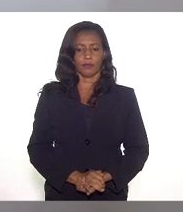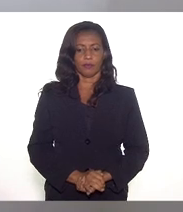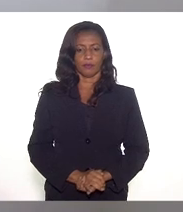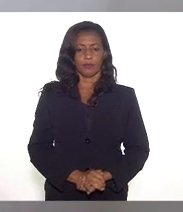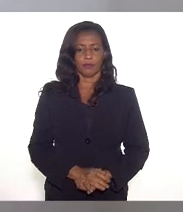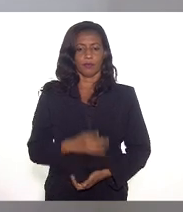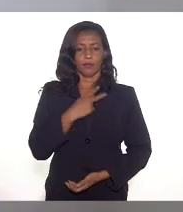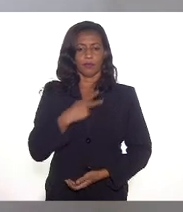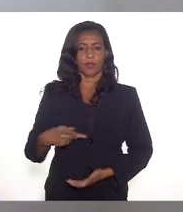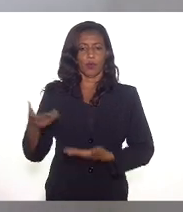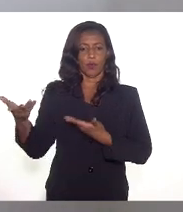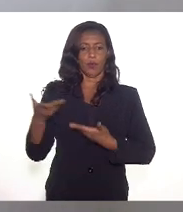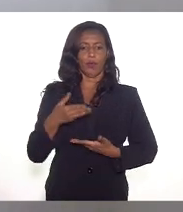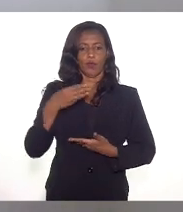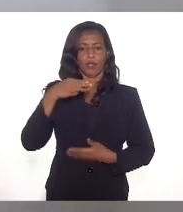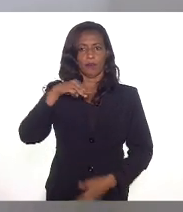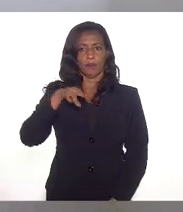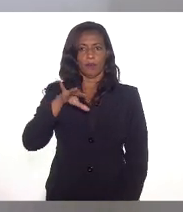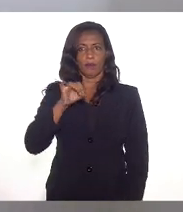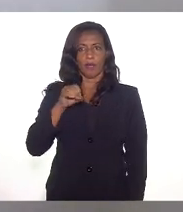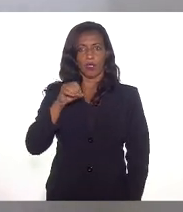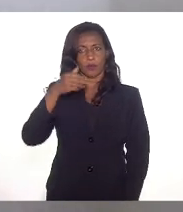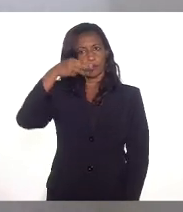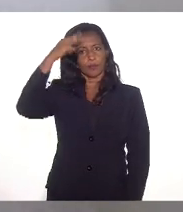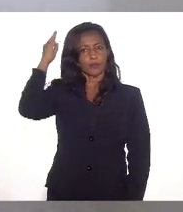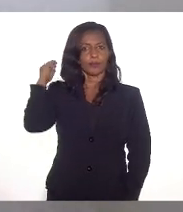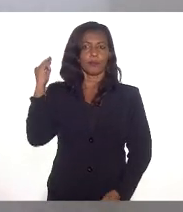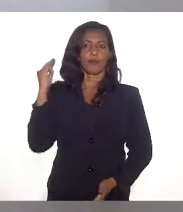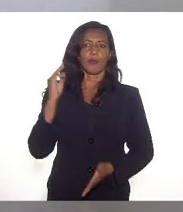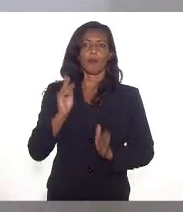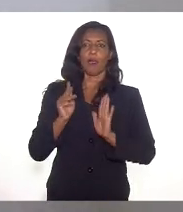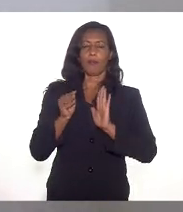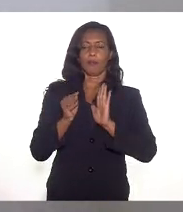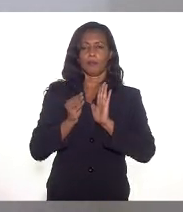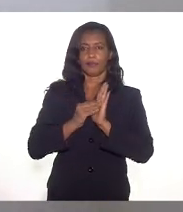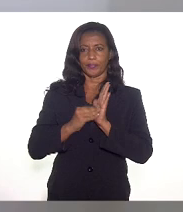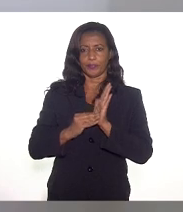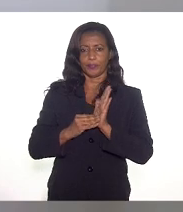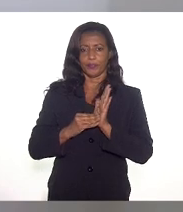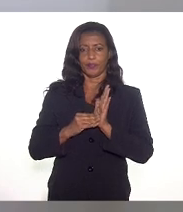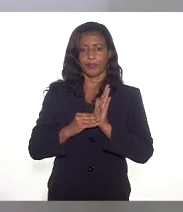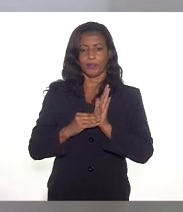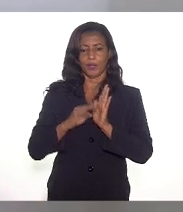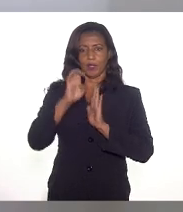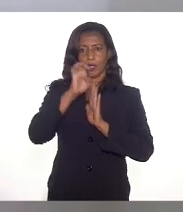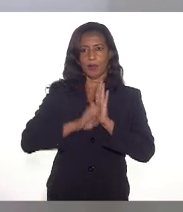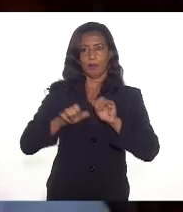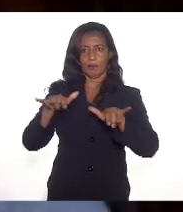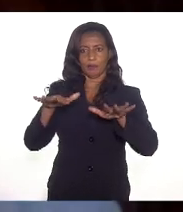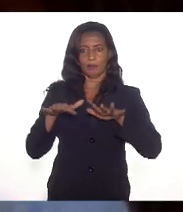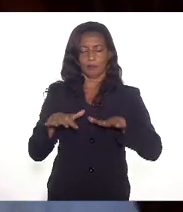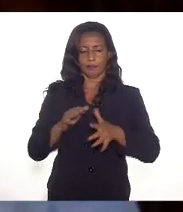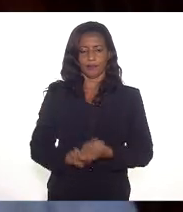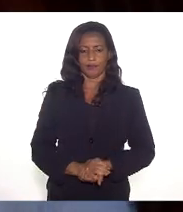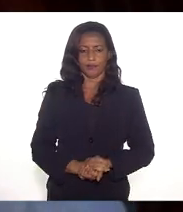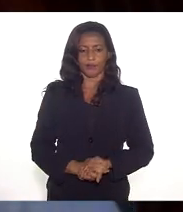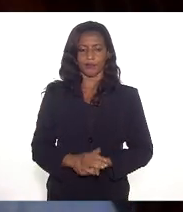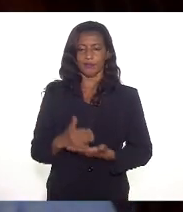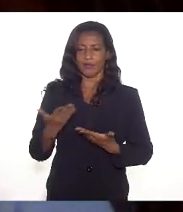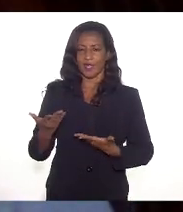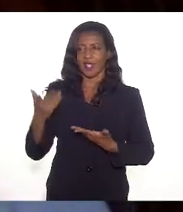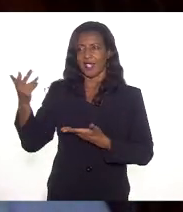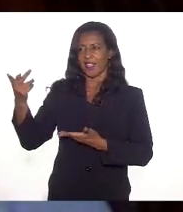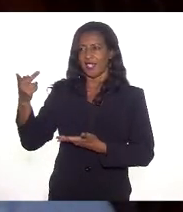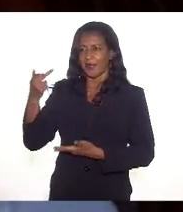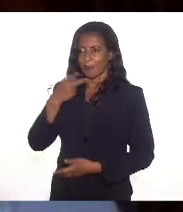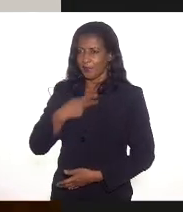A presidência convida o deputado Márcio Pacheco para emitir parecer sobre as emendas de plenário. Boa tarde, senhor presidente. Boa tarde, senhores